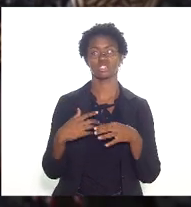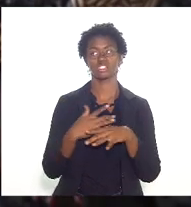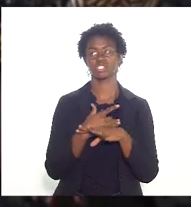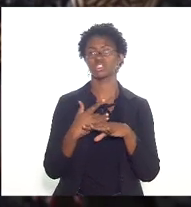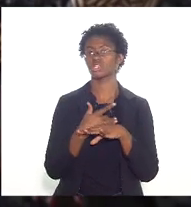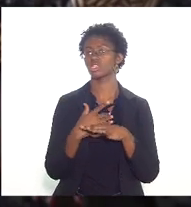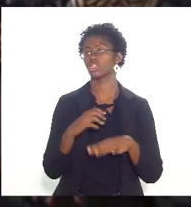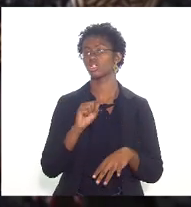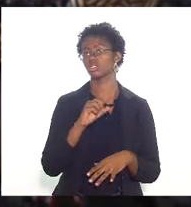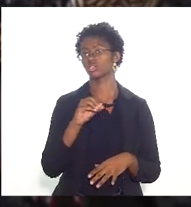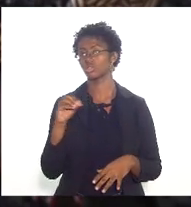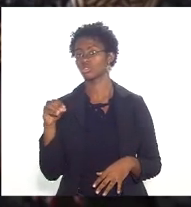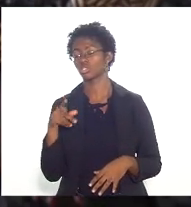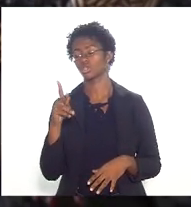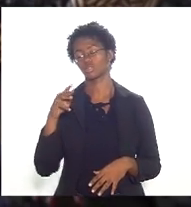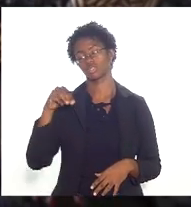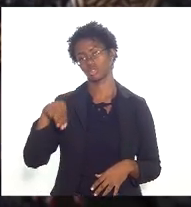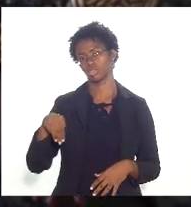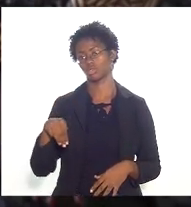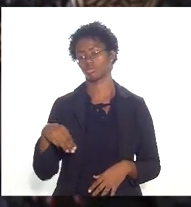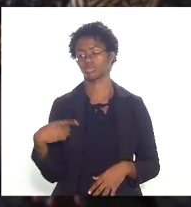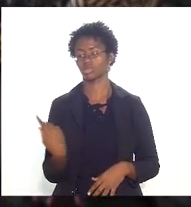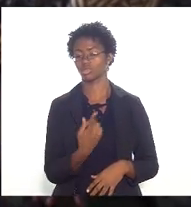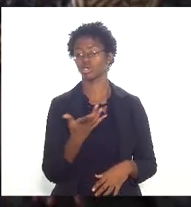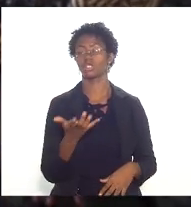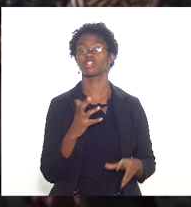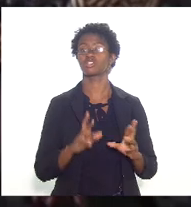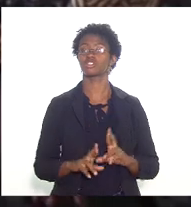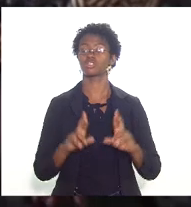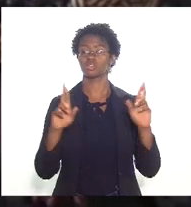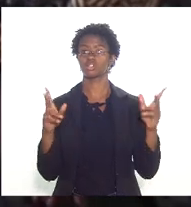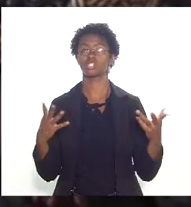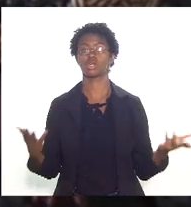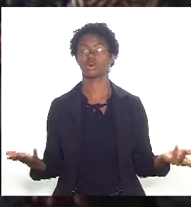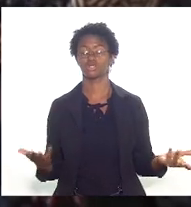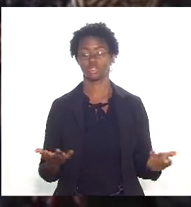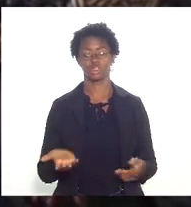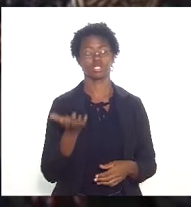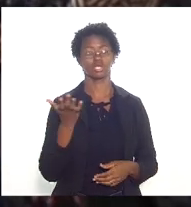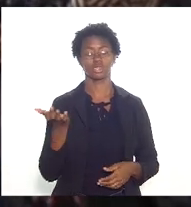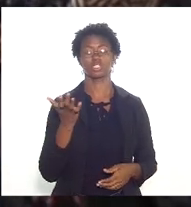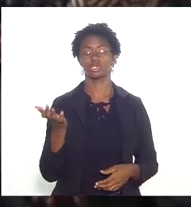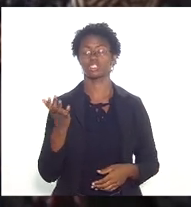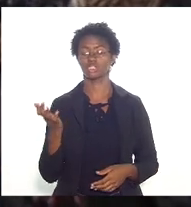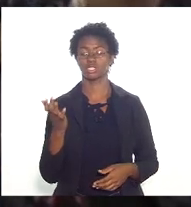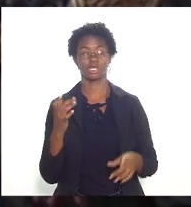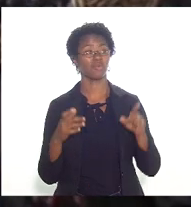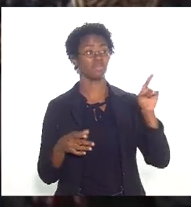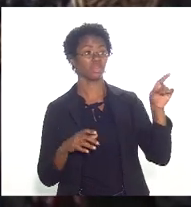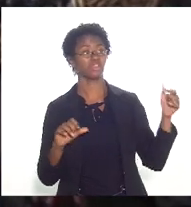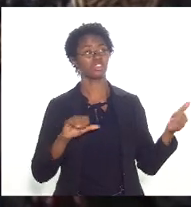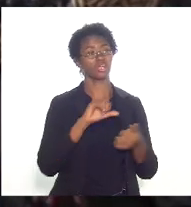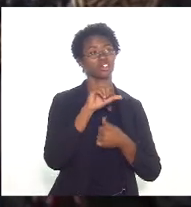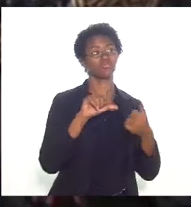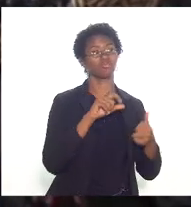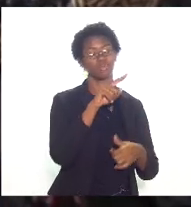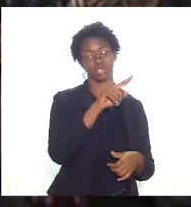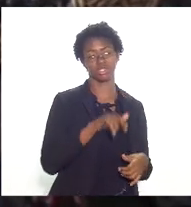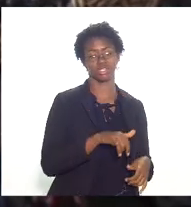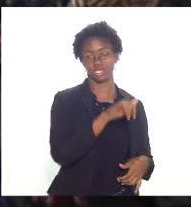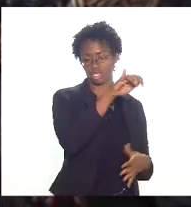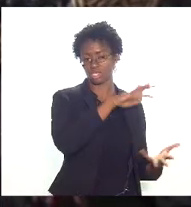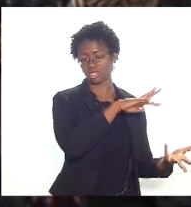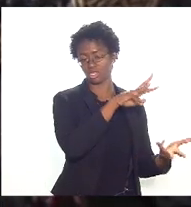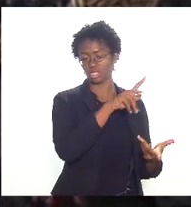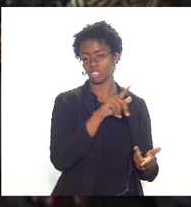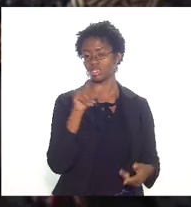800 km e ele aquele café diferente quer deixar os pontos de uma mão virar o Aeroporto Internacional e o